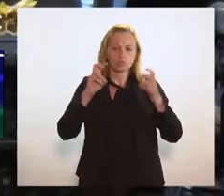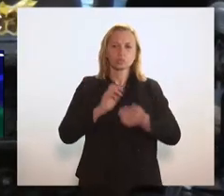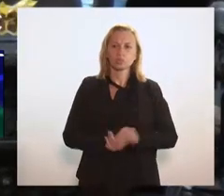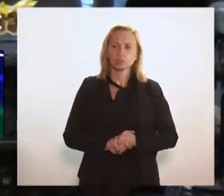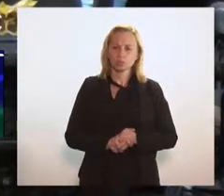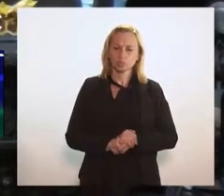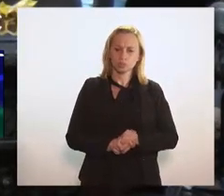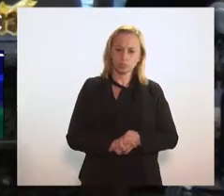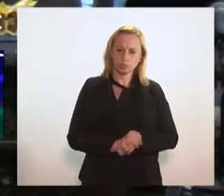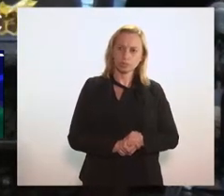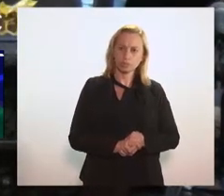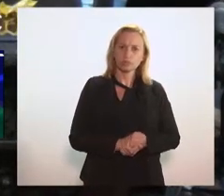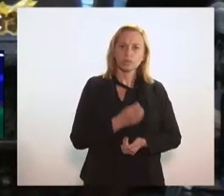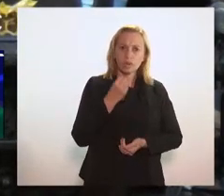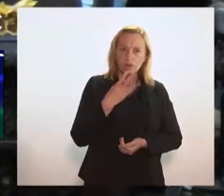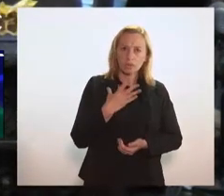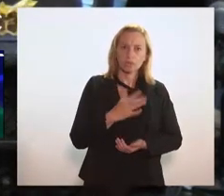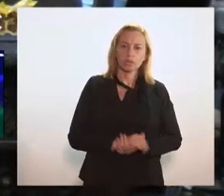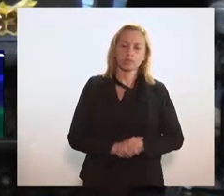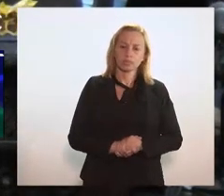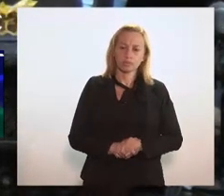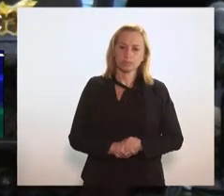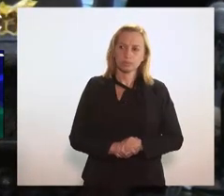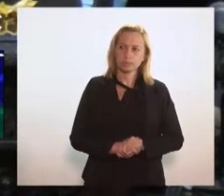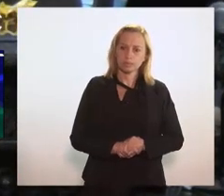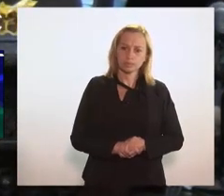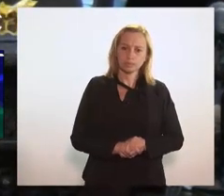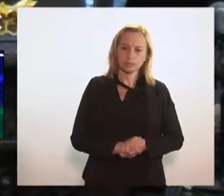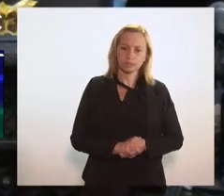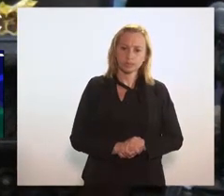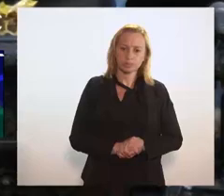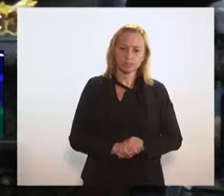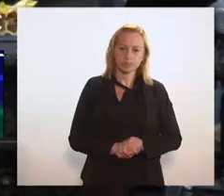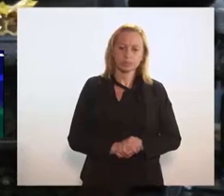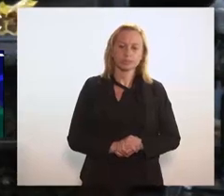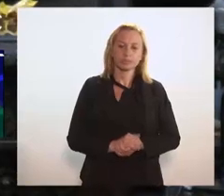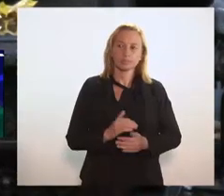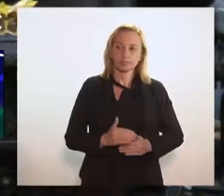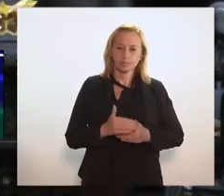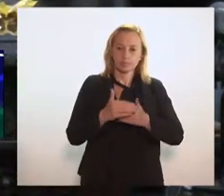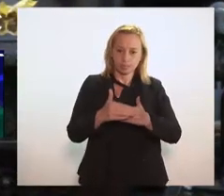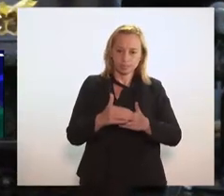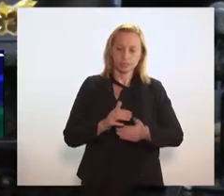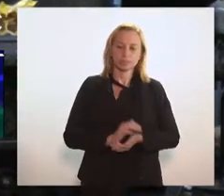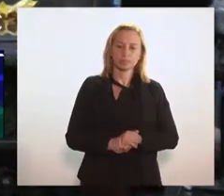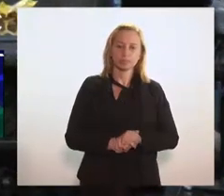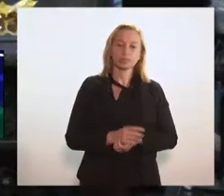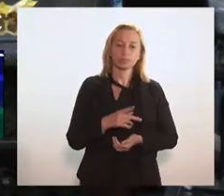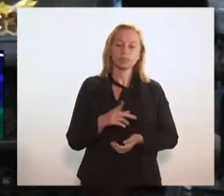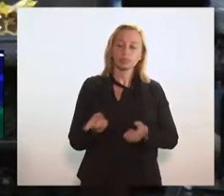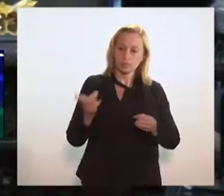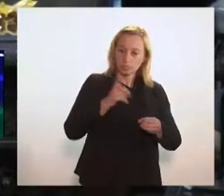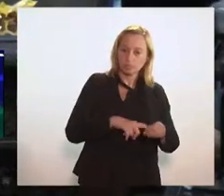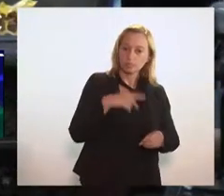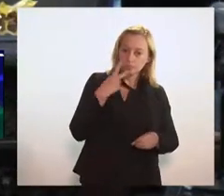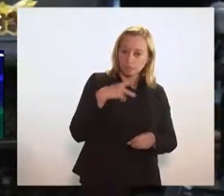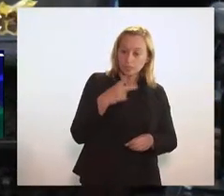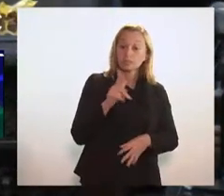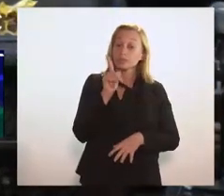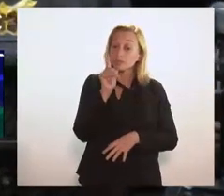impedindo, é bom que arrecada, mas está impedindo que a gente avance. Vou voltar a falar da história da